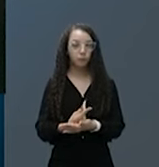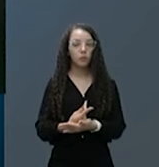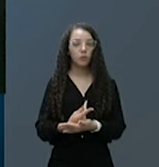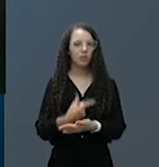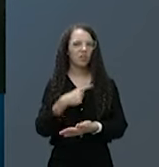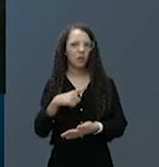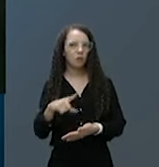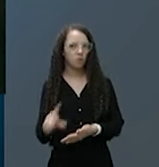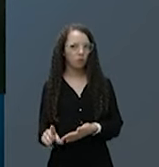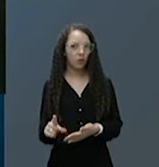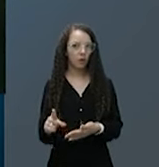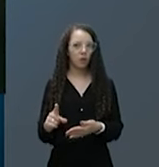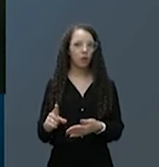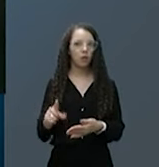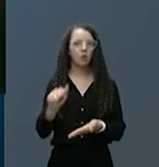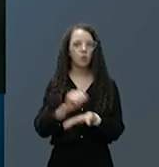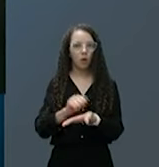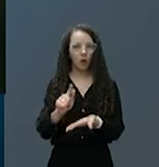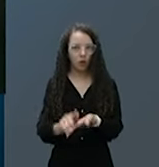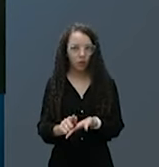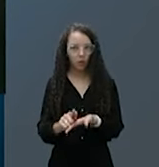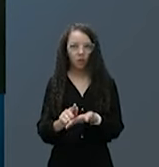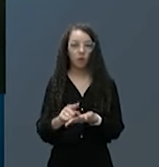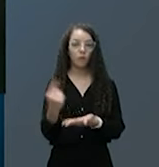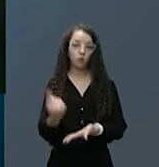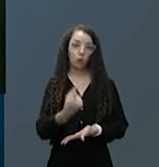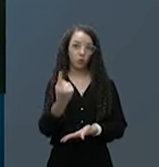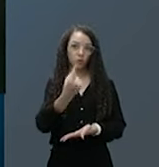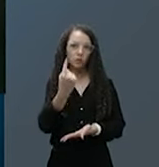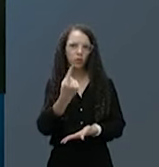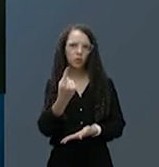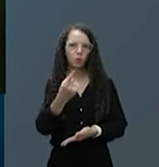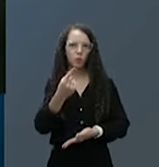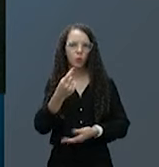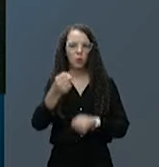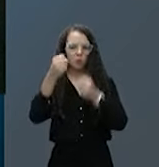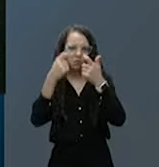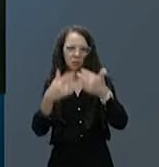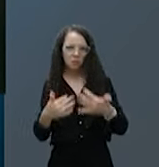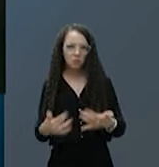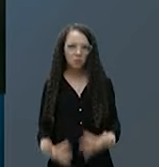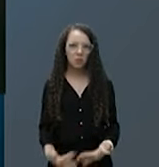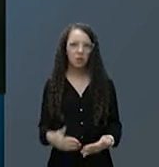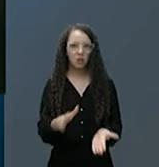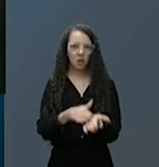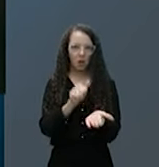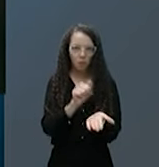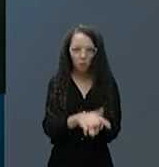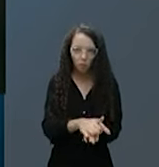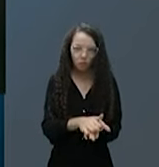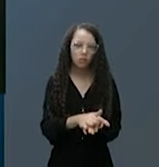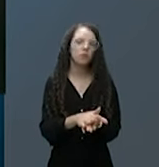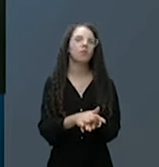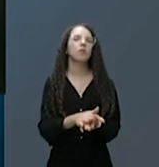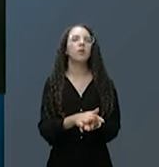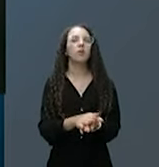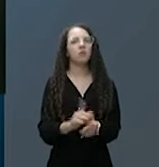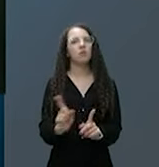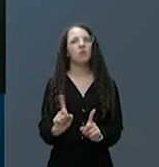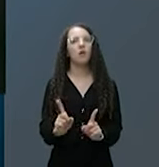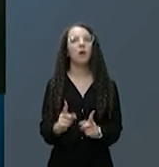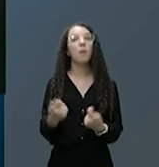agravo interno, por si só, não justifica a imposição de penalidade. Há um certo nível